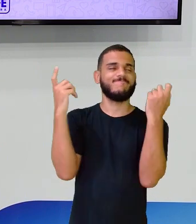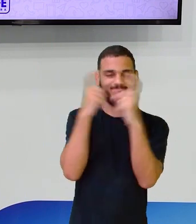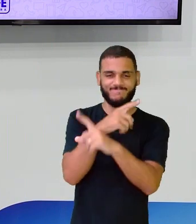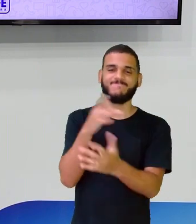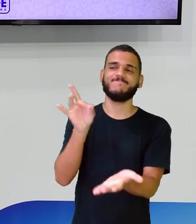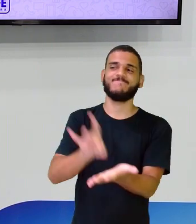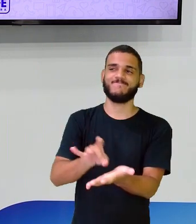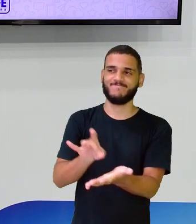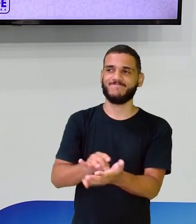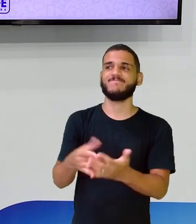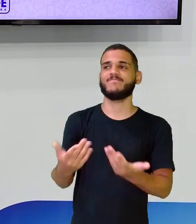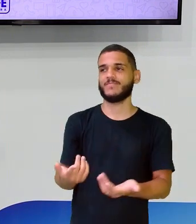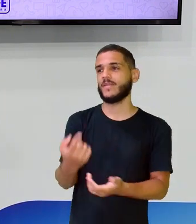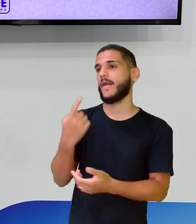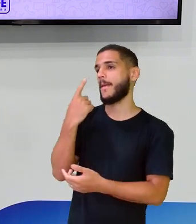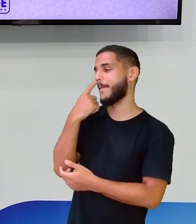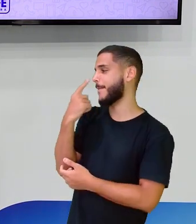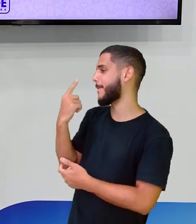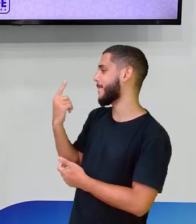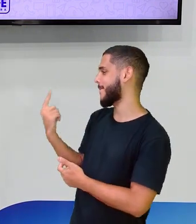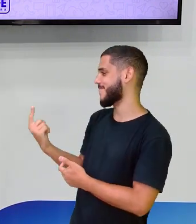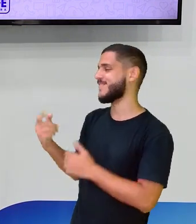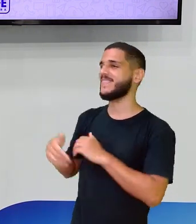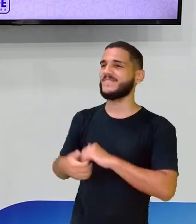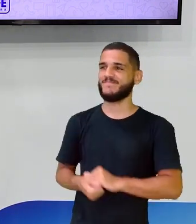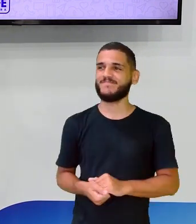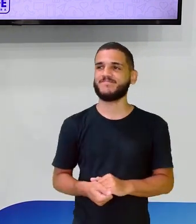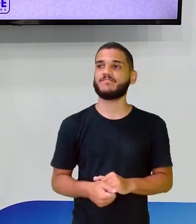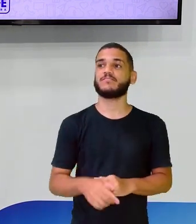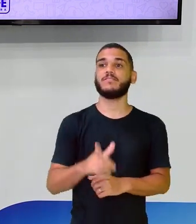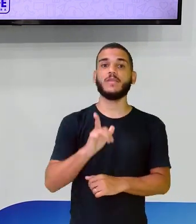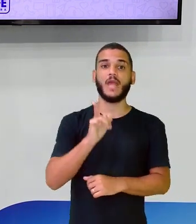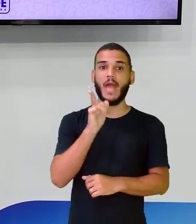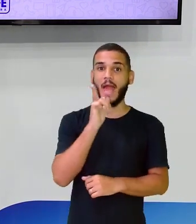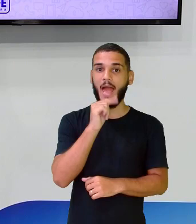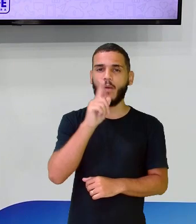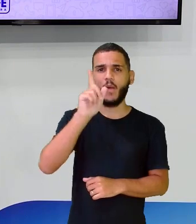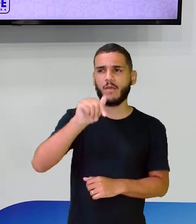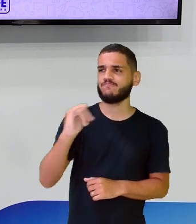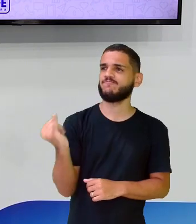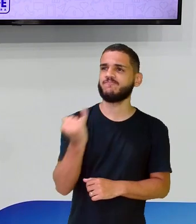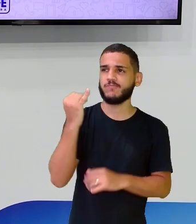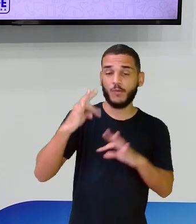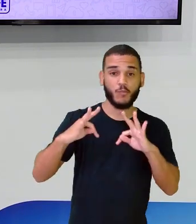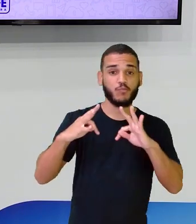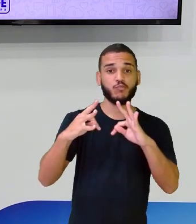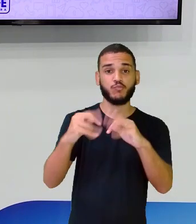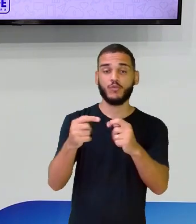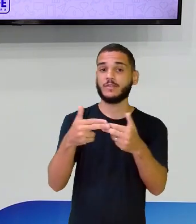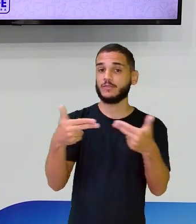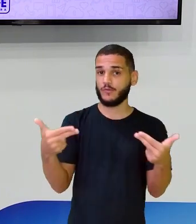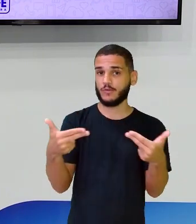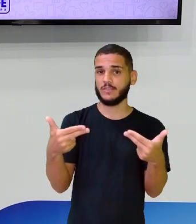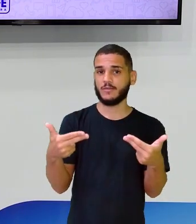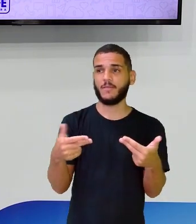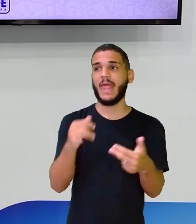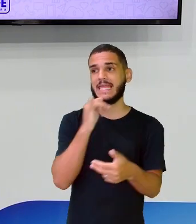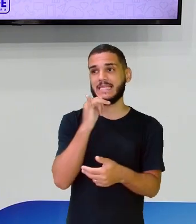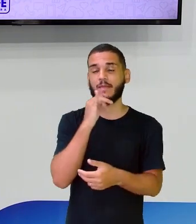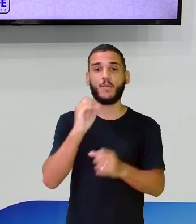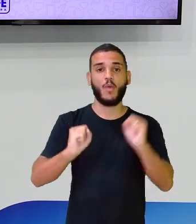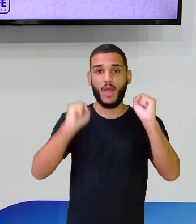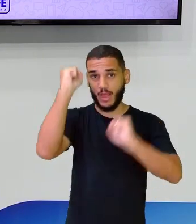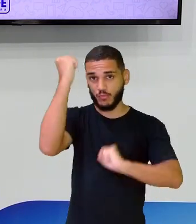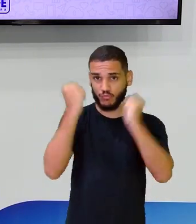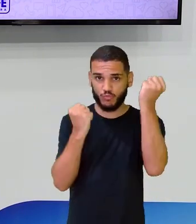né? Então, gente, é justamente isso. Essa água, ela é essencial para tudo. Então, olha só, as indústrias